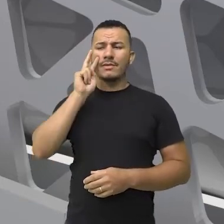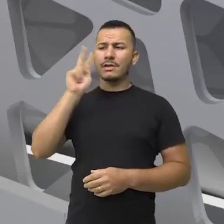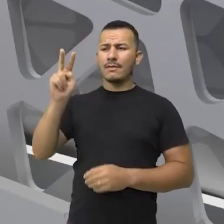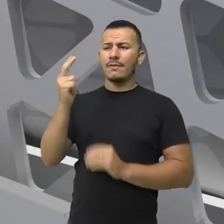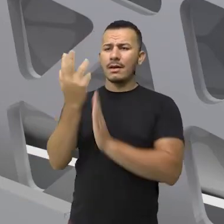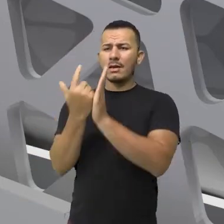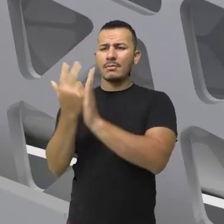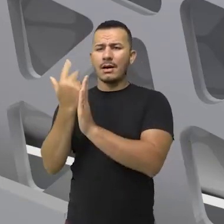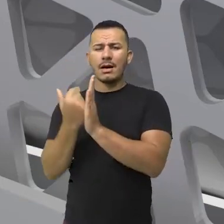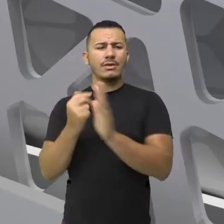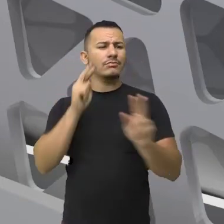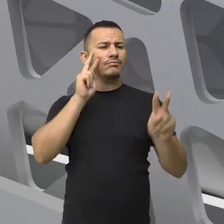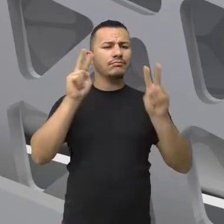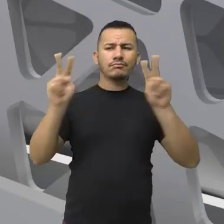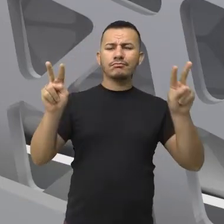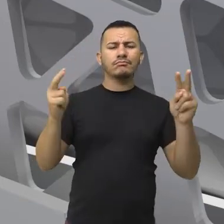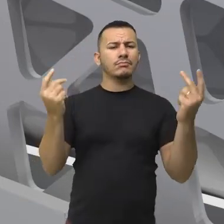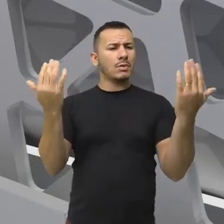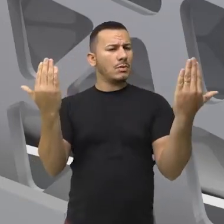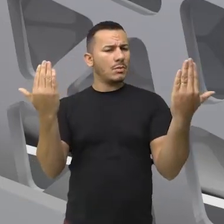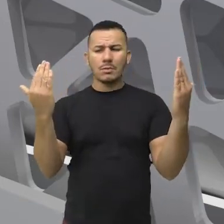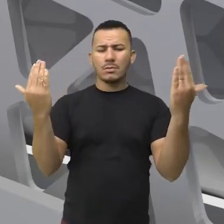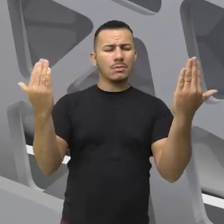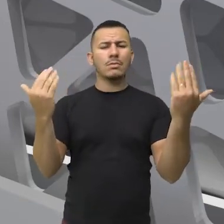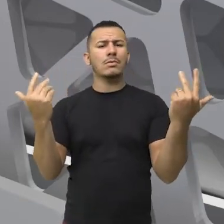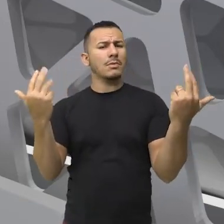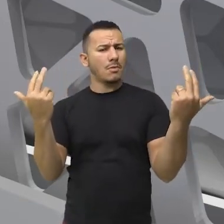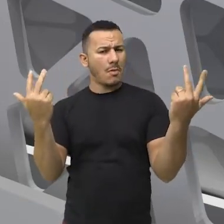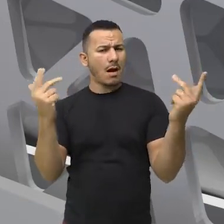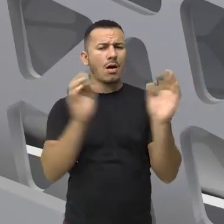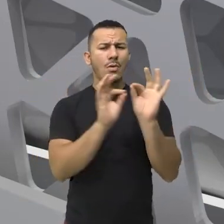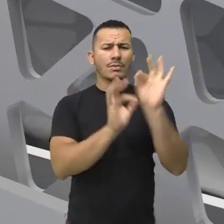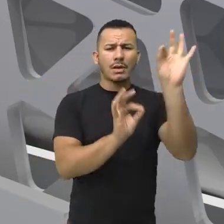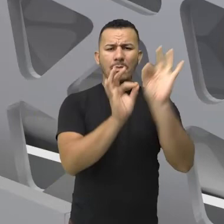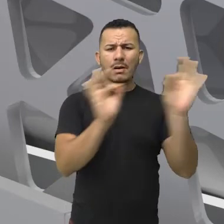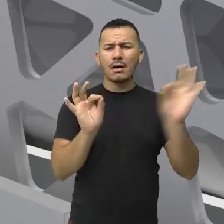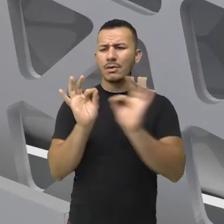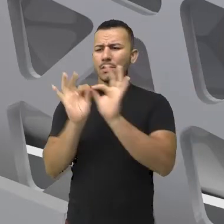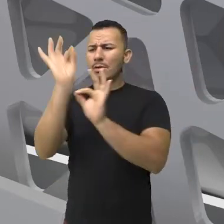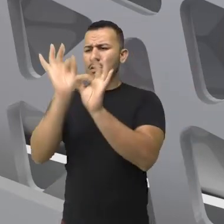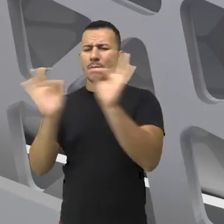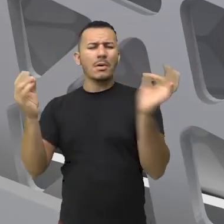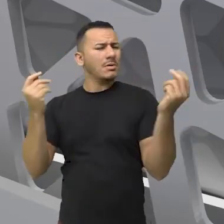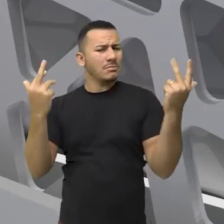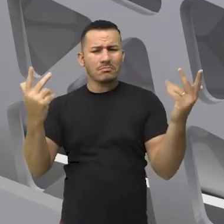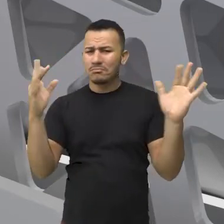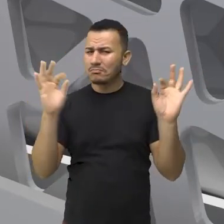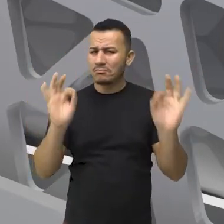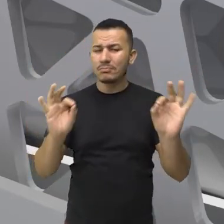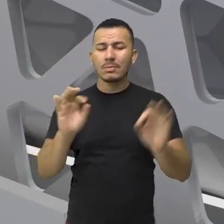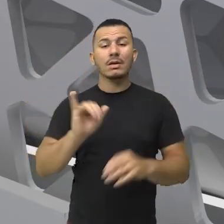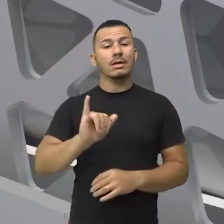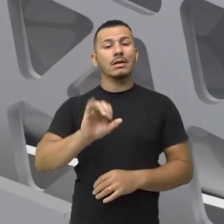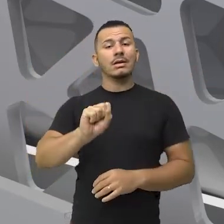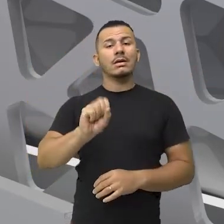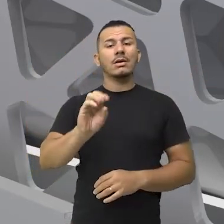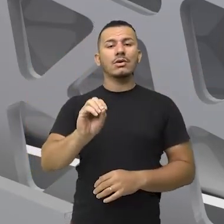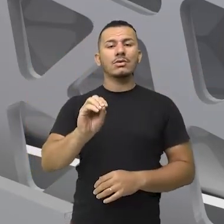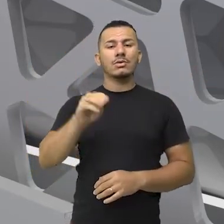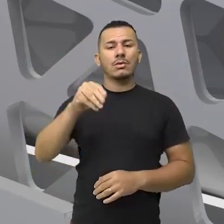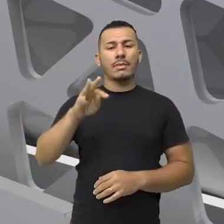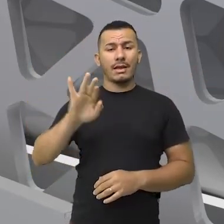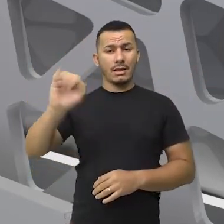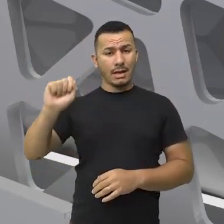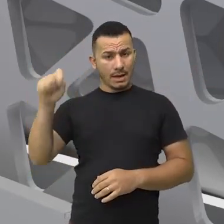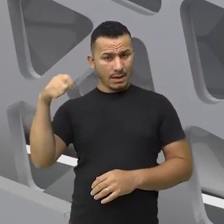as mesmas características, tamanho, tudo bonitinho, então eu estou diante de uma isometria. Ah, eu tenho a mesma figura,